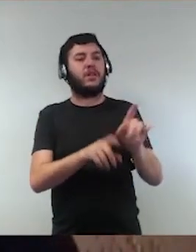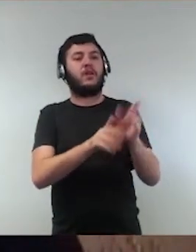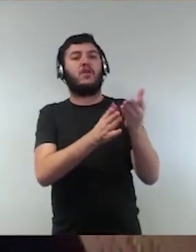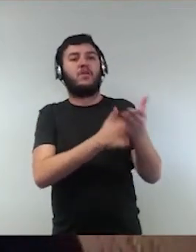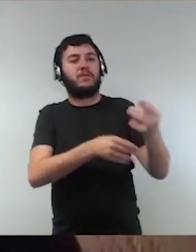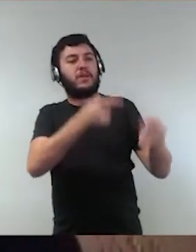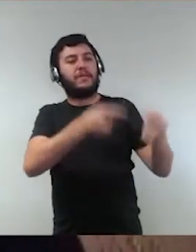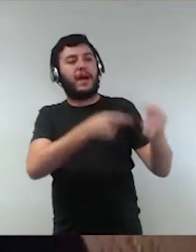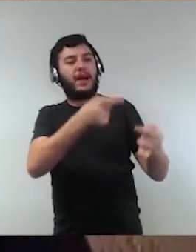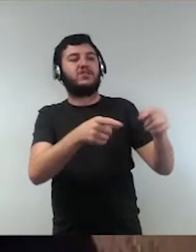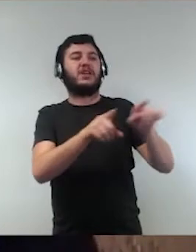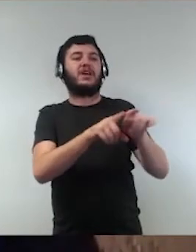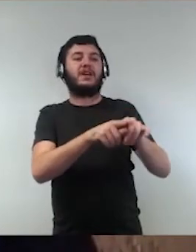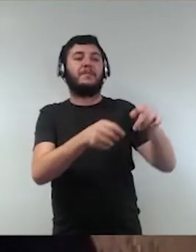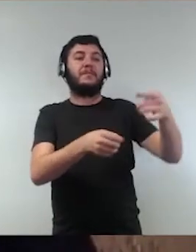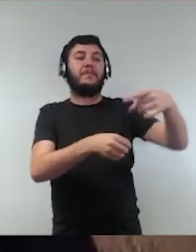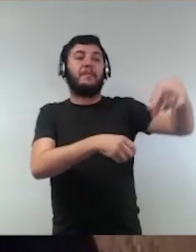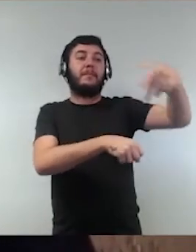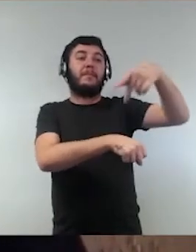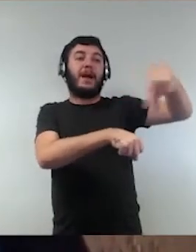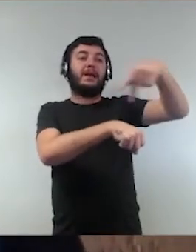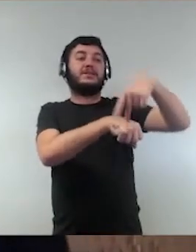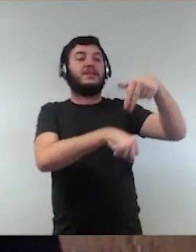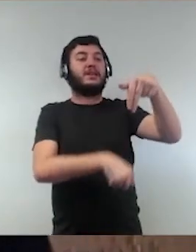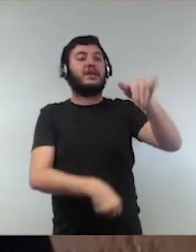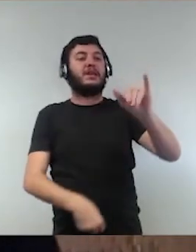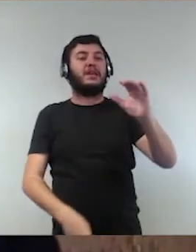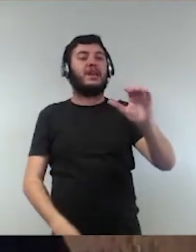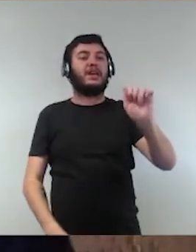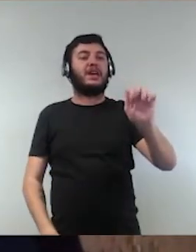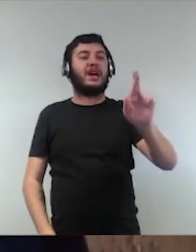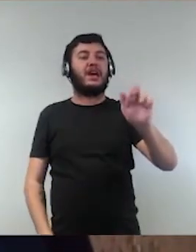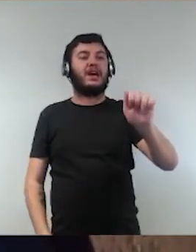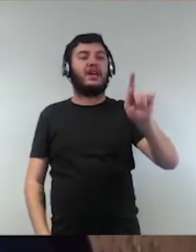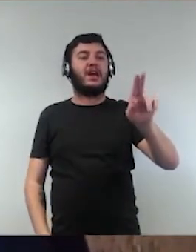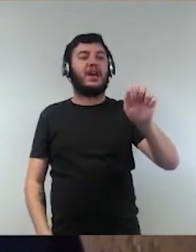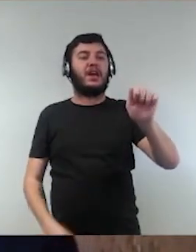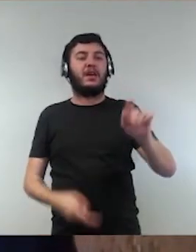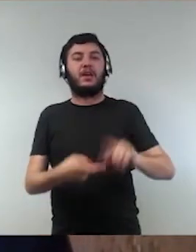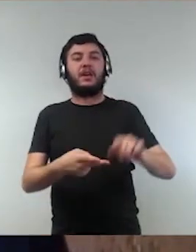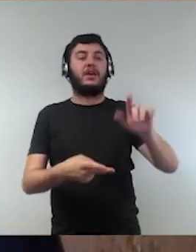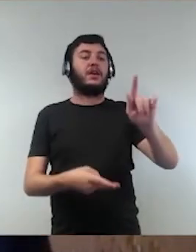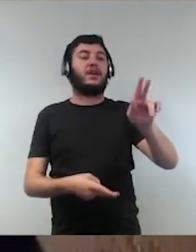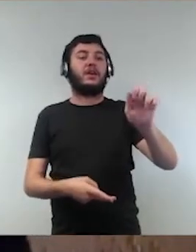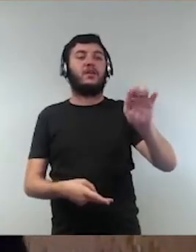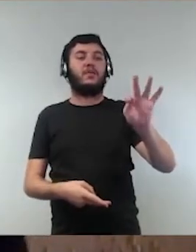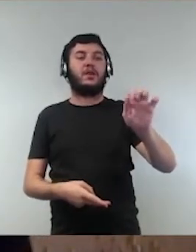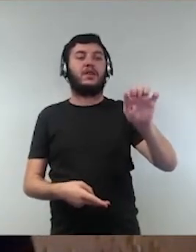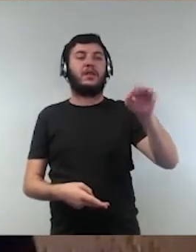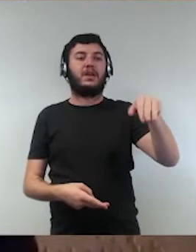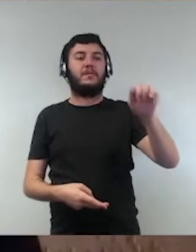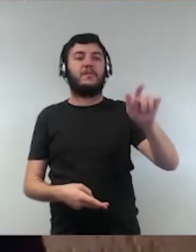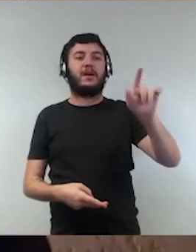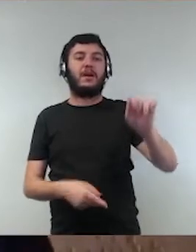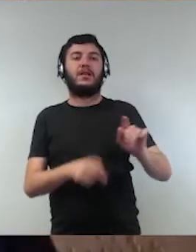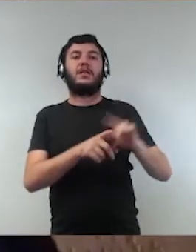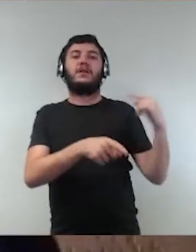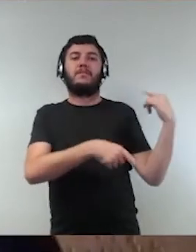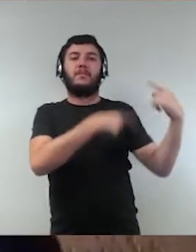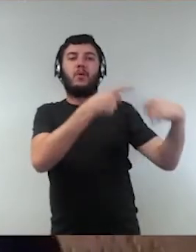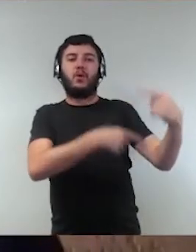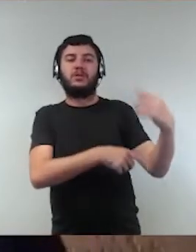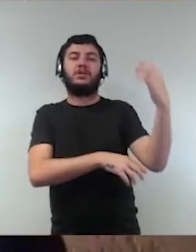seguinte, inclusive o Brasil, com a ação de habeas data, com todas as suas particularidades, né? Na década seguinte, isso continua na